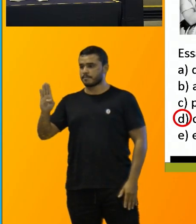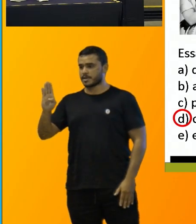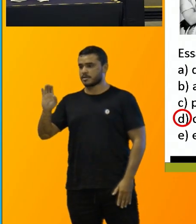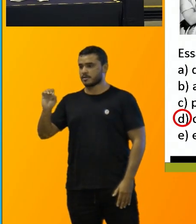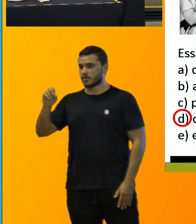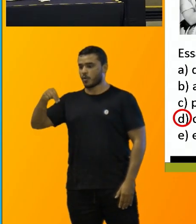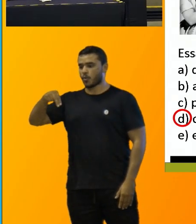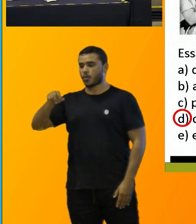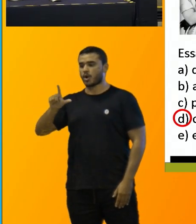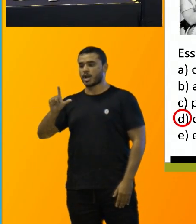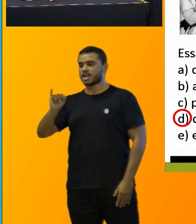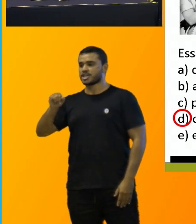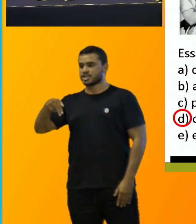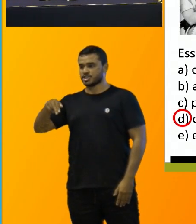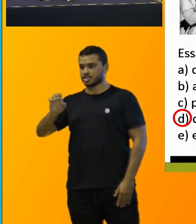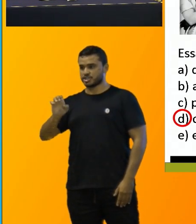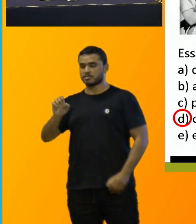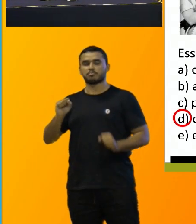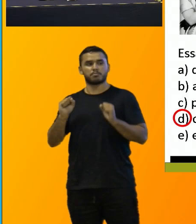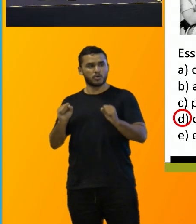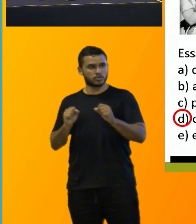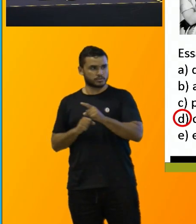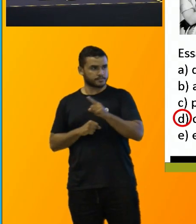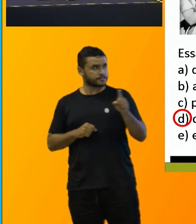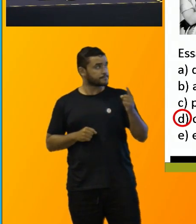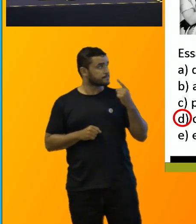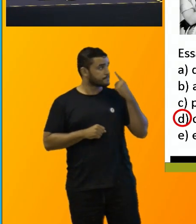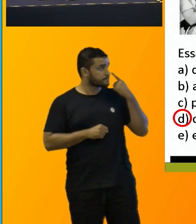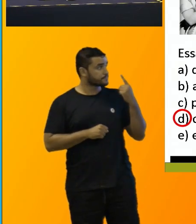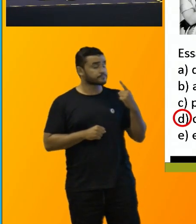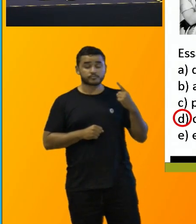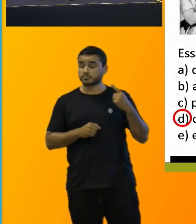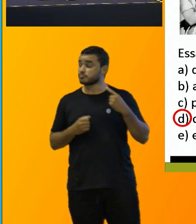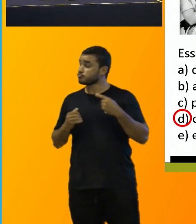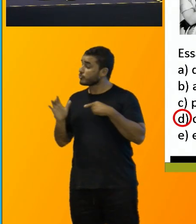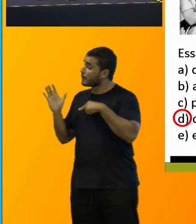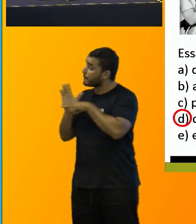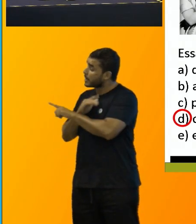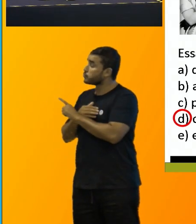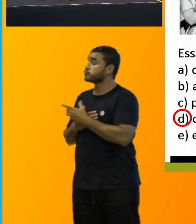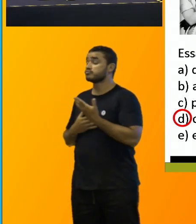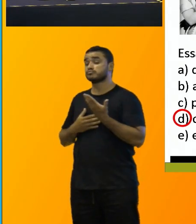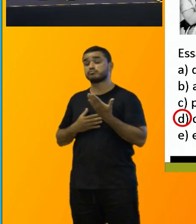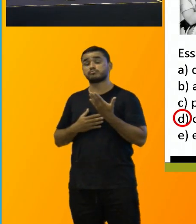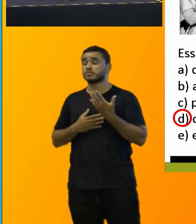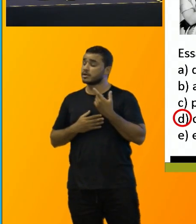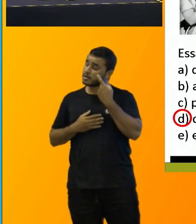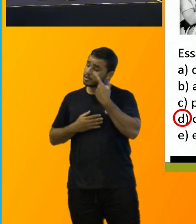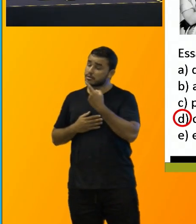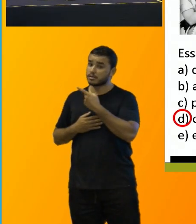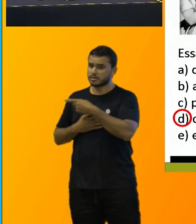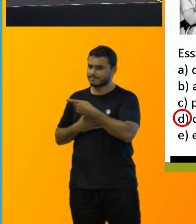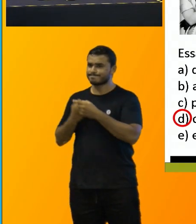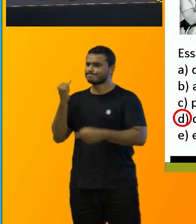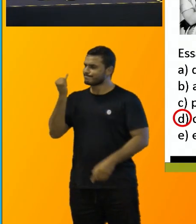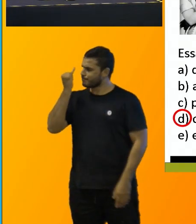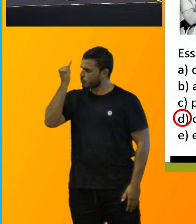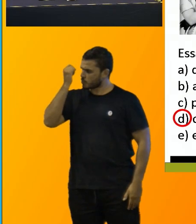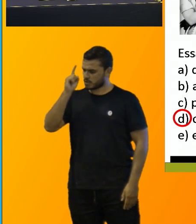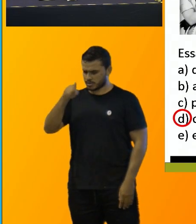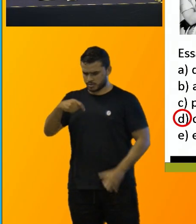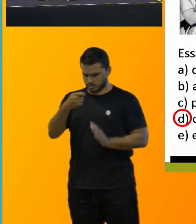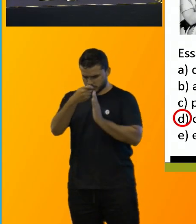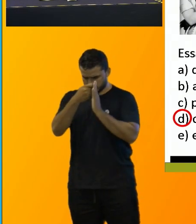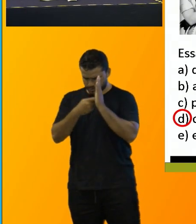gratuito. E você manda para lá. E eu queria que, Paulo Alex, você dissesse duas coisas. Primeiro, qual é o tamanho da importância da redação